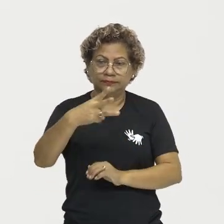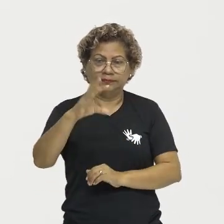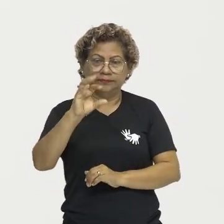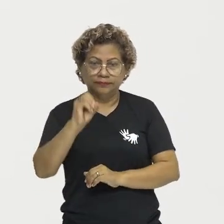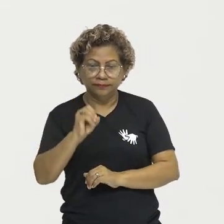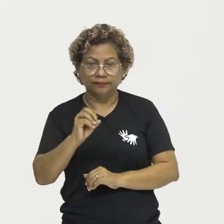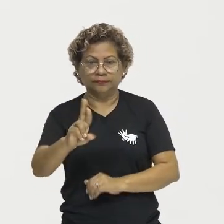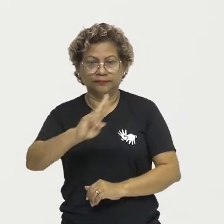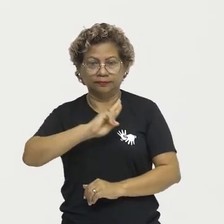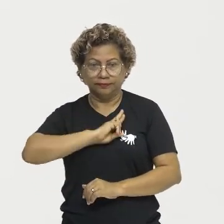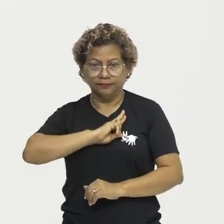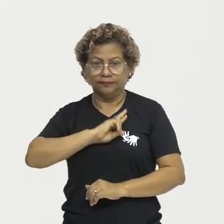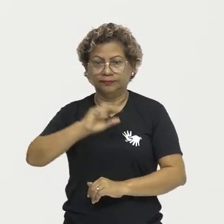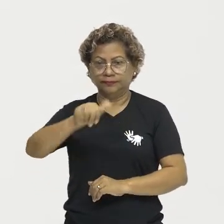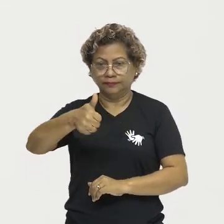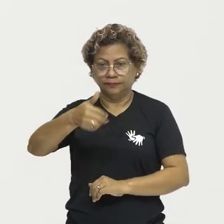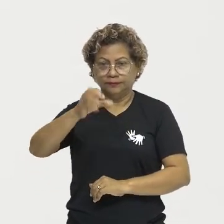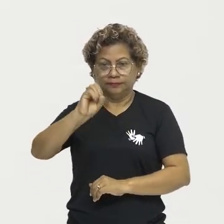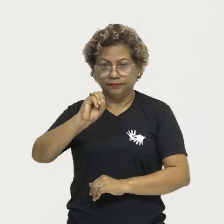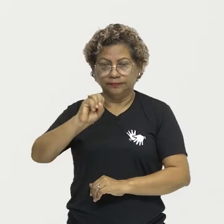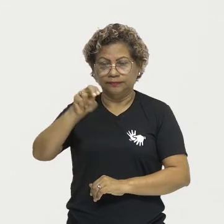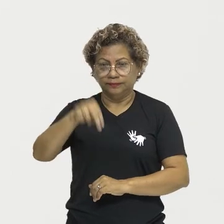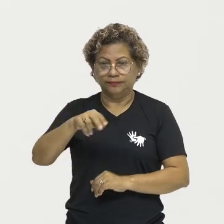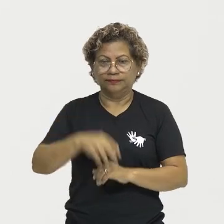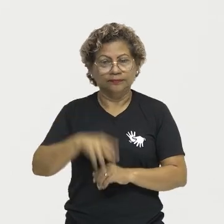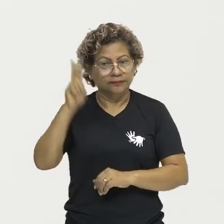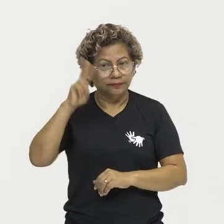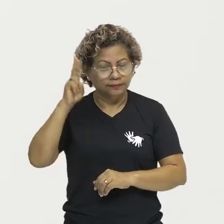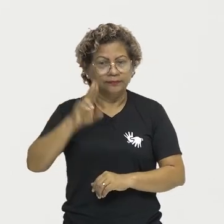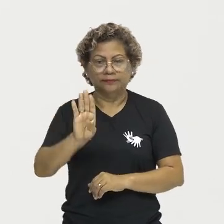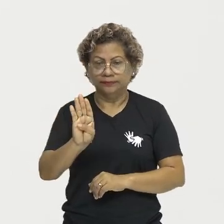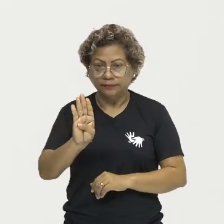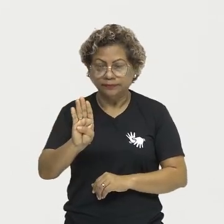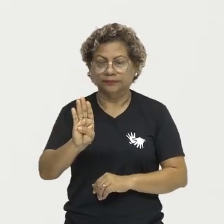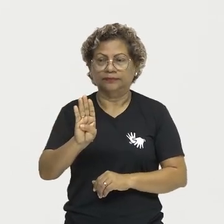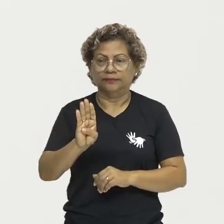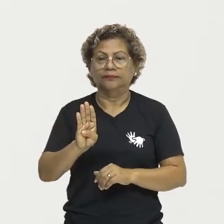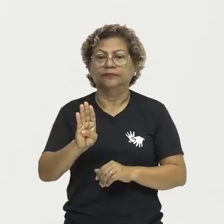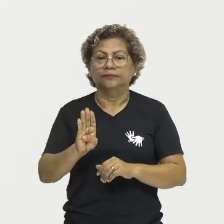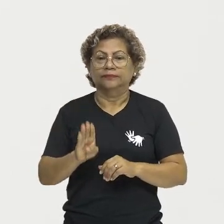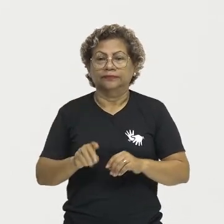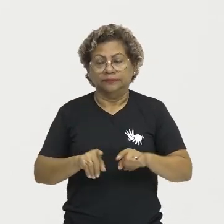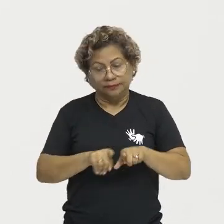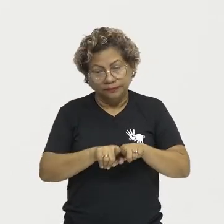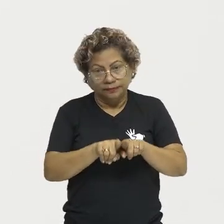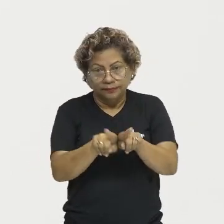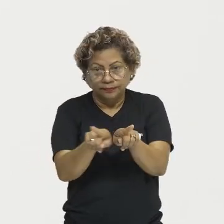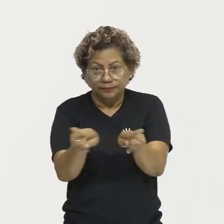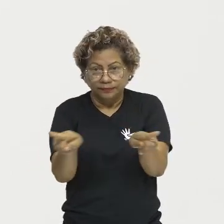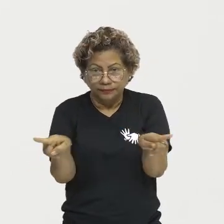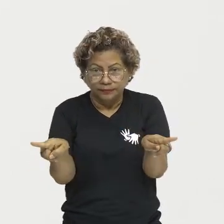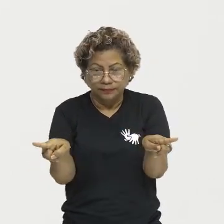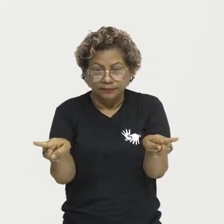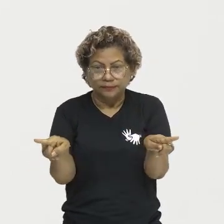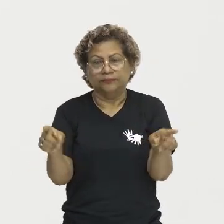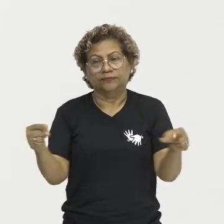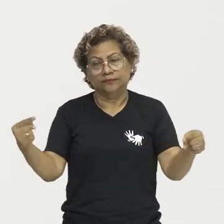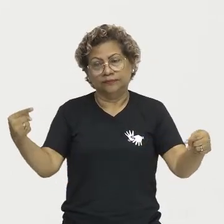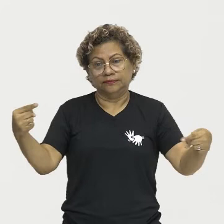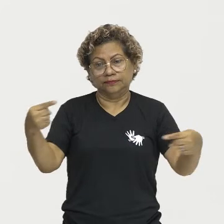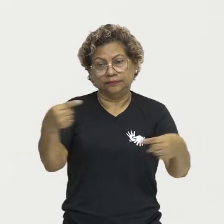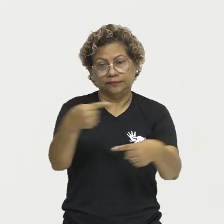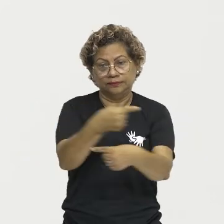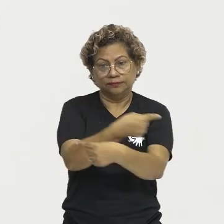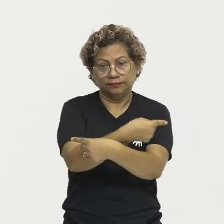10. Veja que aí as mesmas forças, quando aplicadas de forma diferente, deram uma resultante diferente,